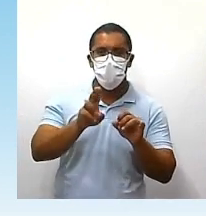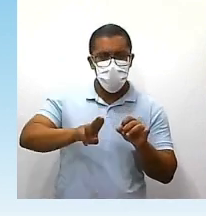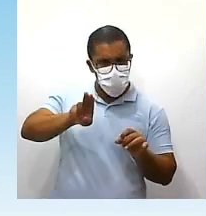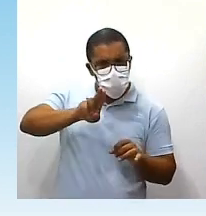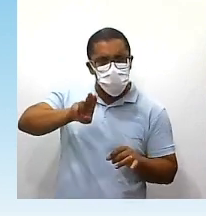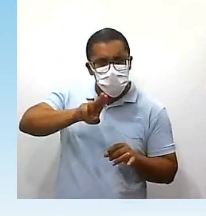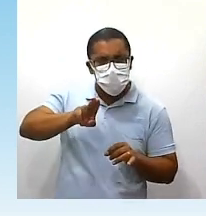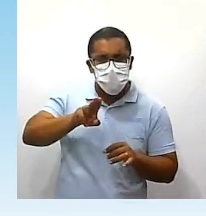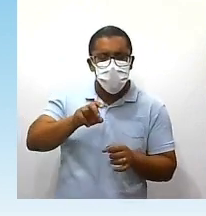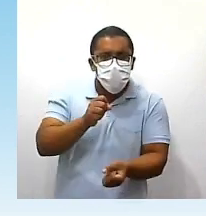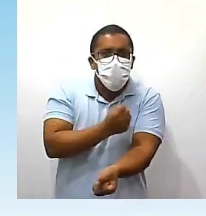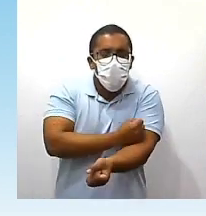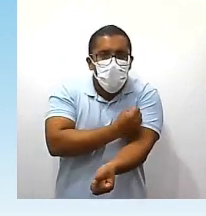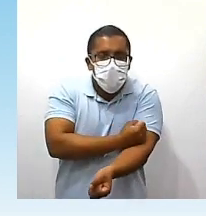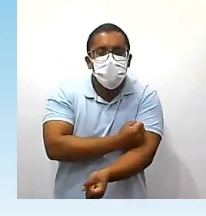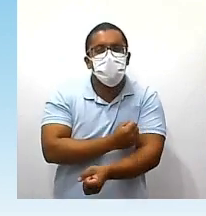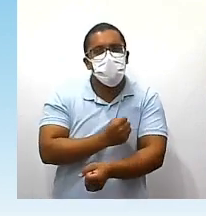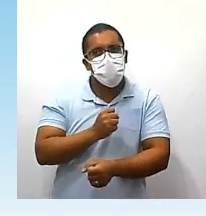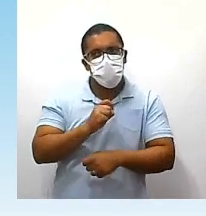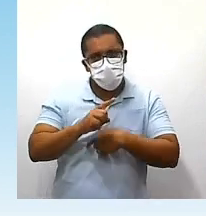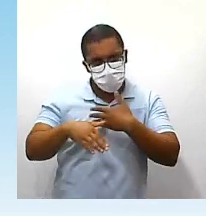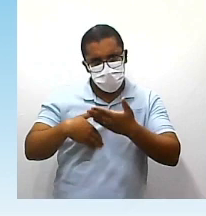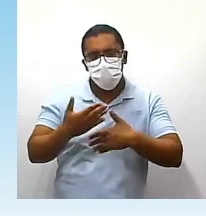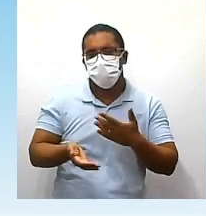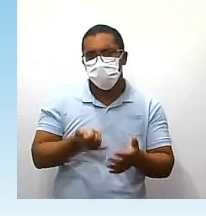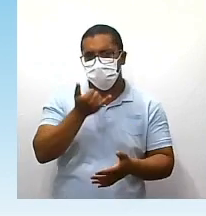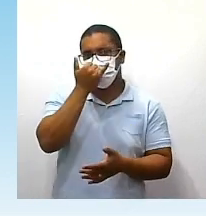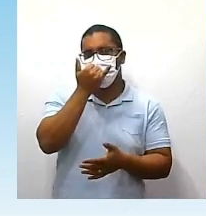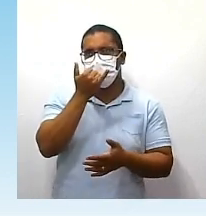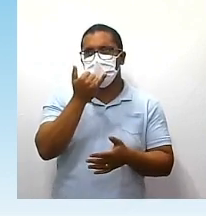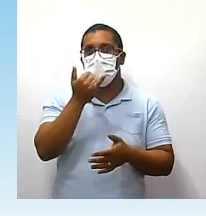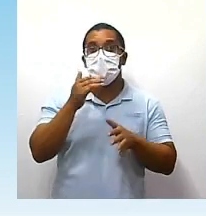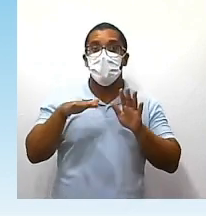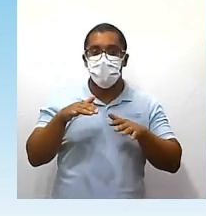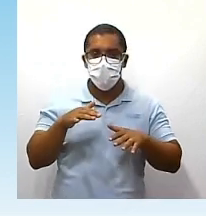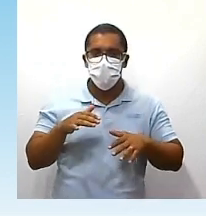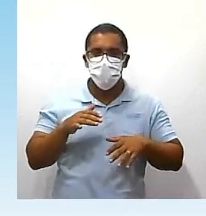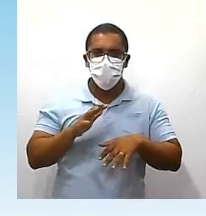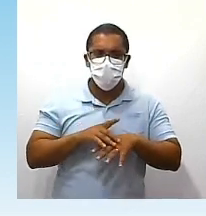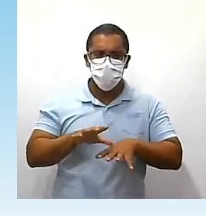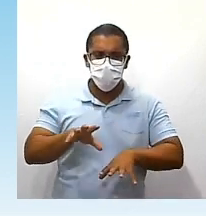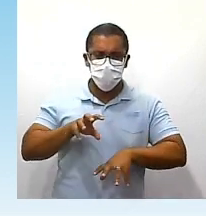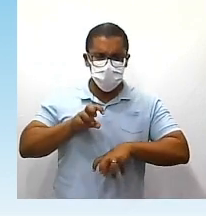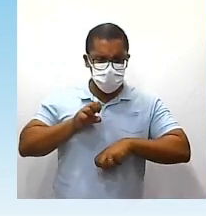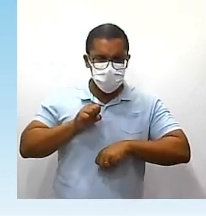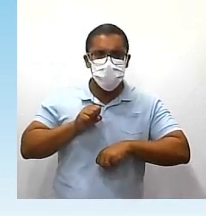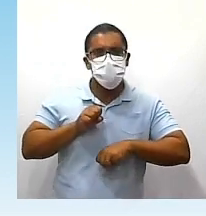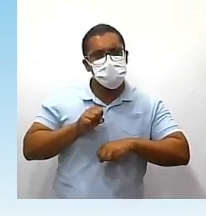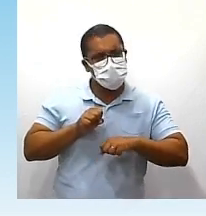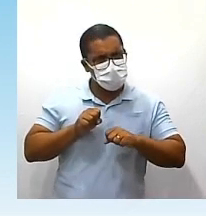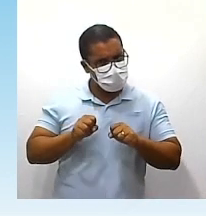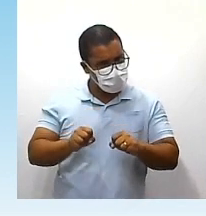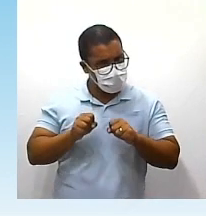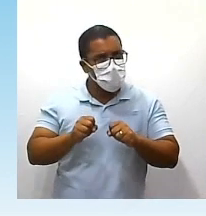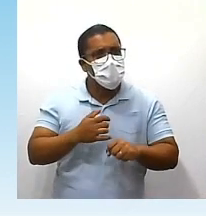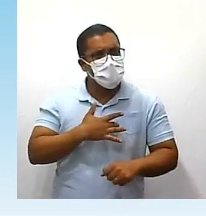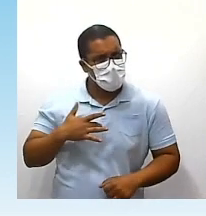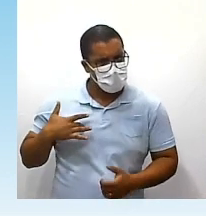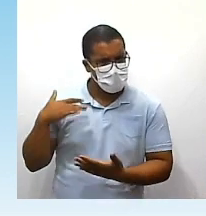que são indesejados. Esses efeitos são intoxicação e outros problemas da